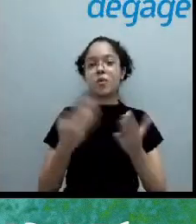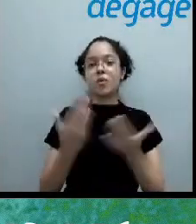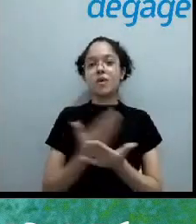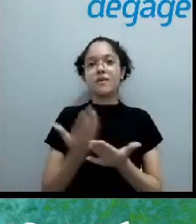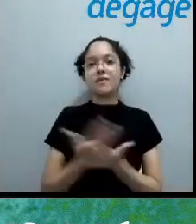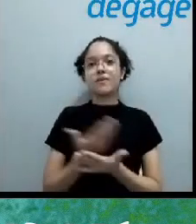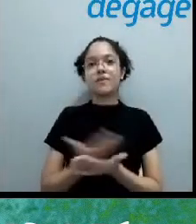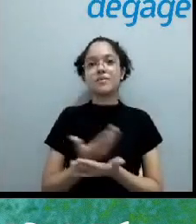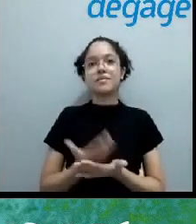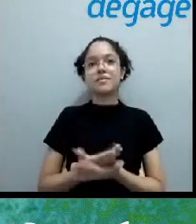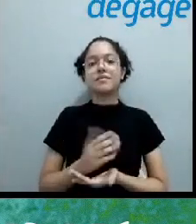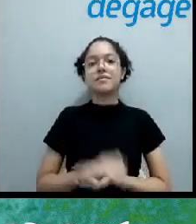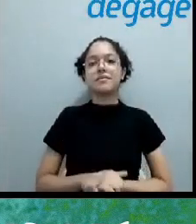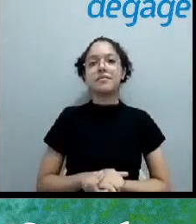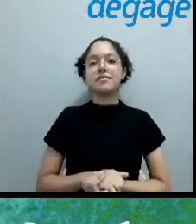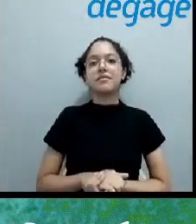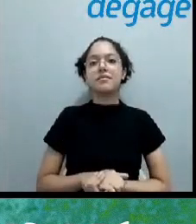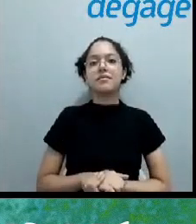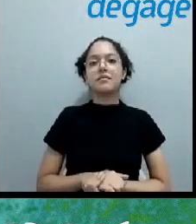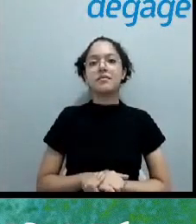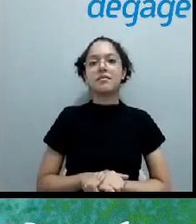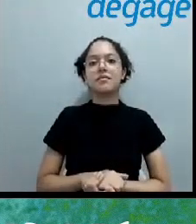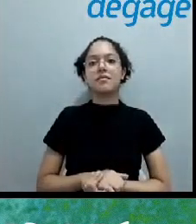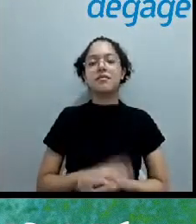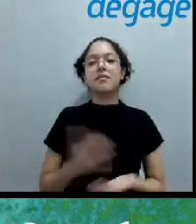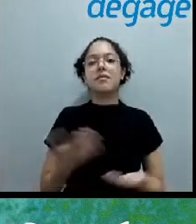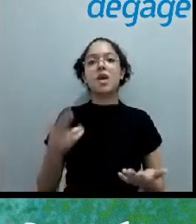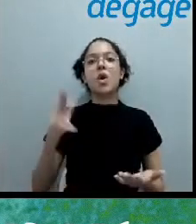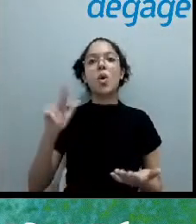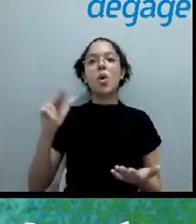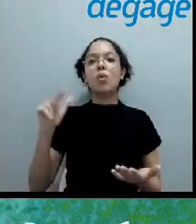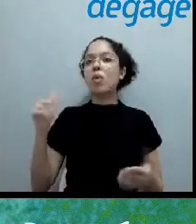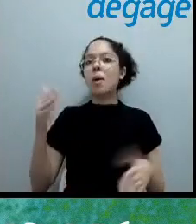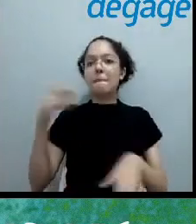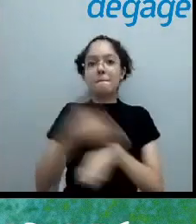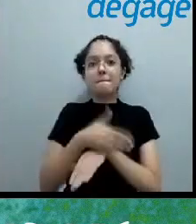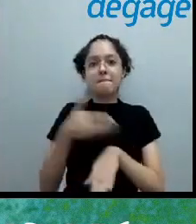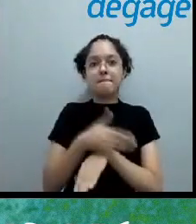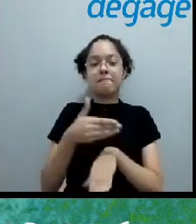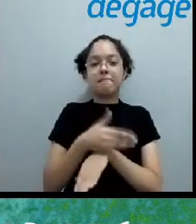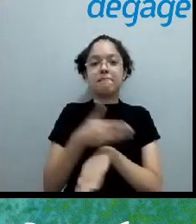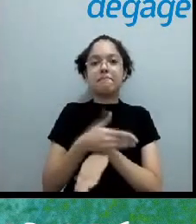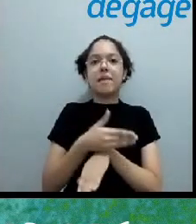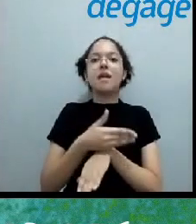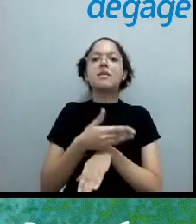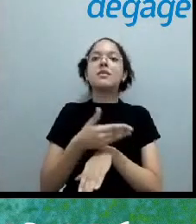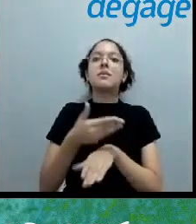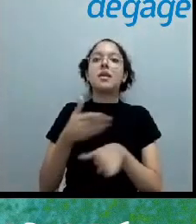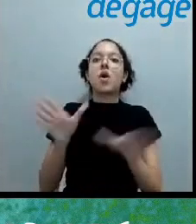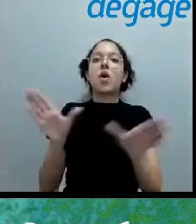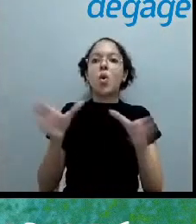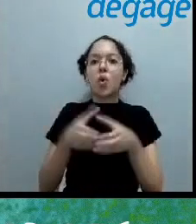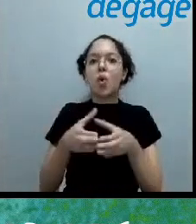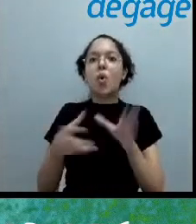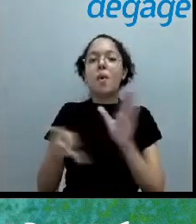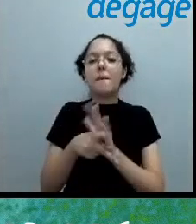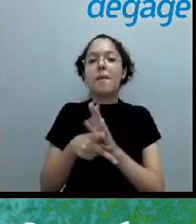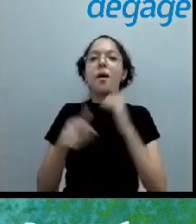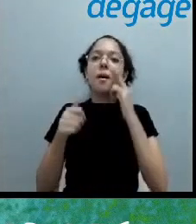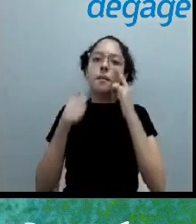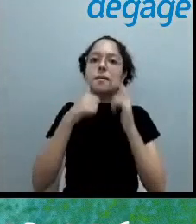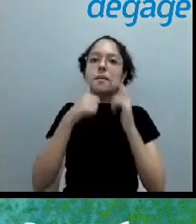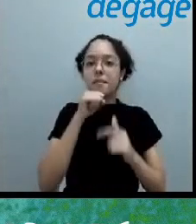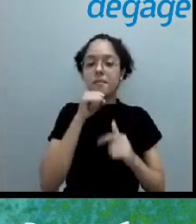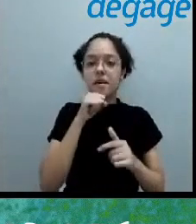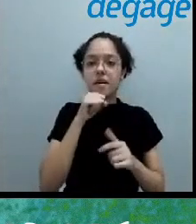Chimamanda maravilhosa. É, eu nunca atuei no Grupo das Mães, mas eu estou lá até hoje. Eu posso testemunhar sobre como esse trabalho que foi iniciado pela Aline